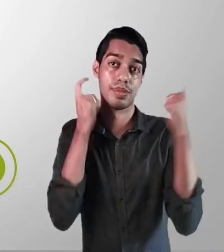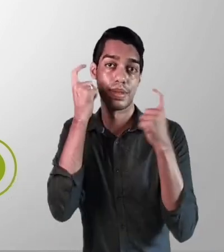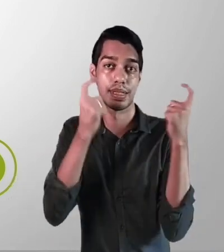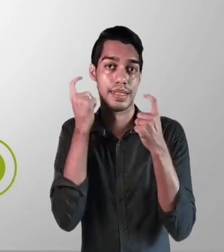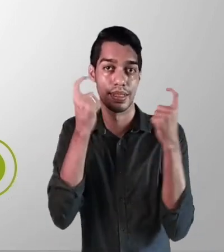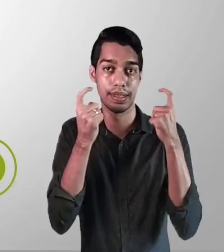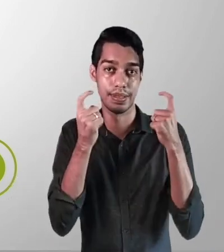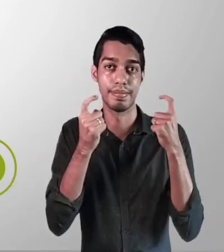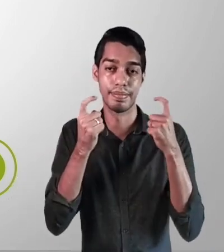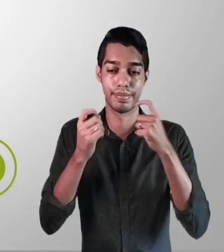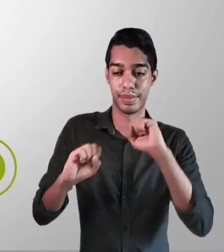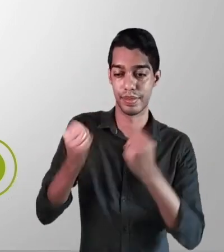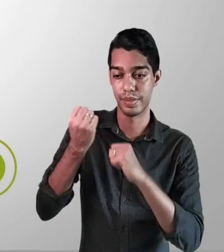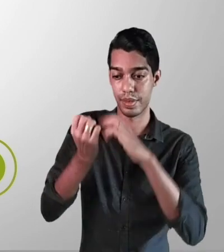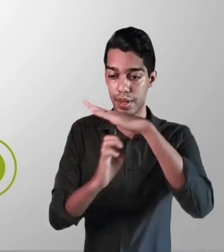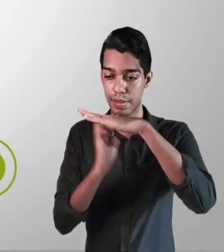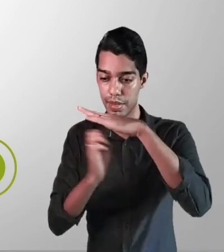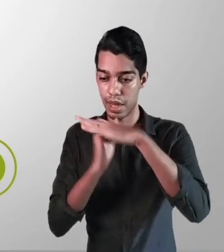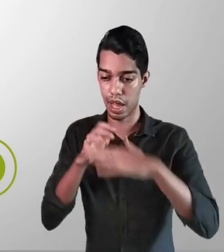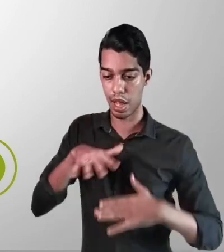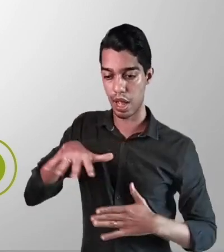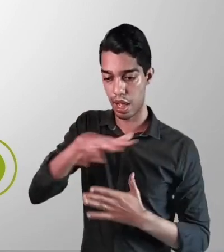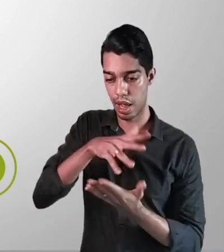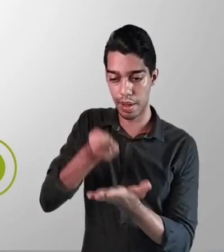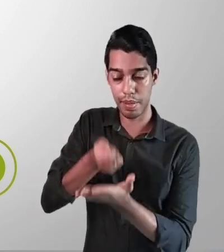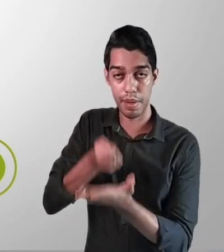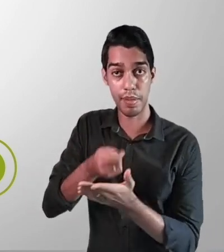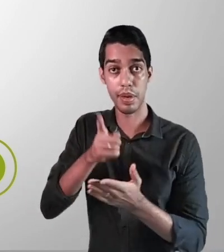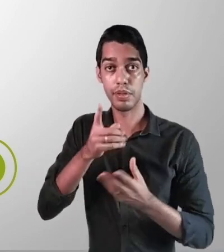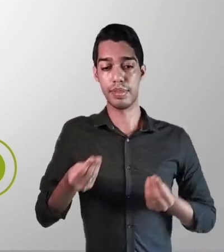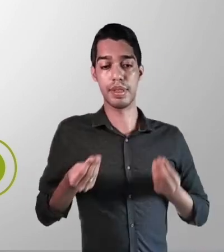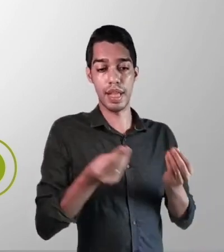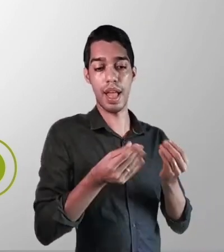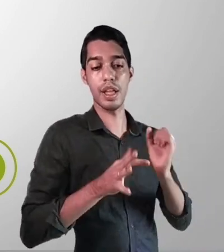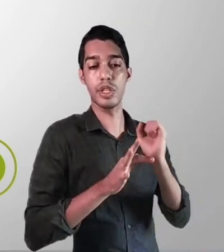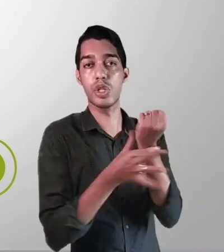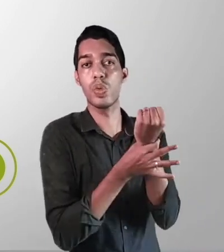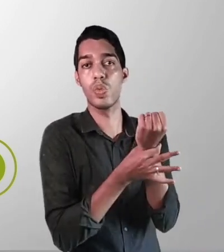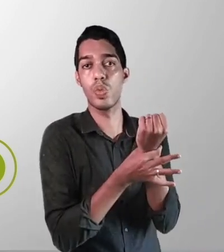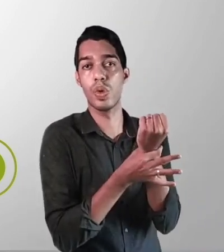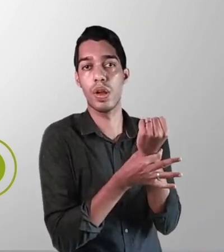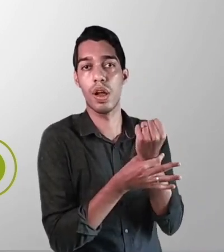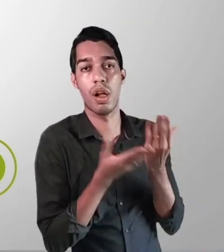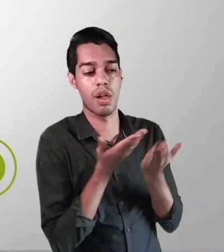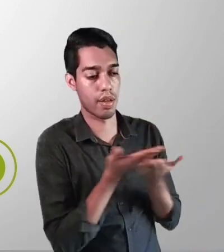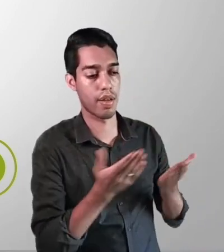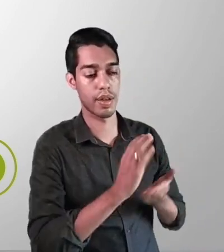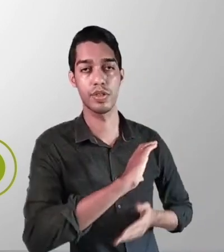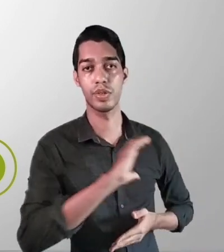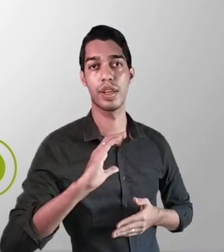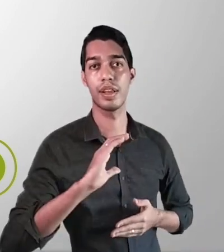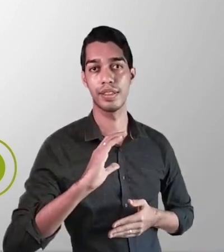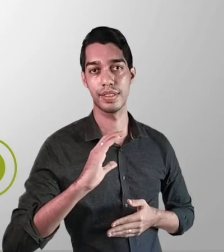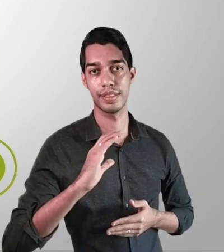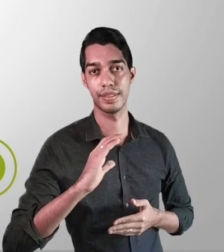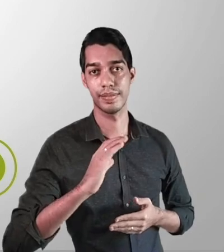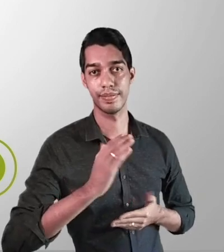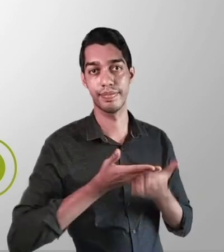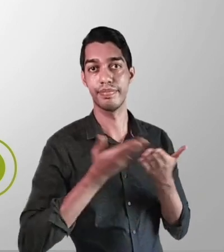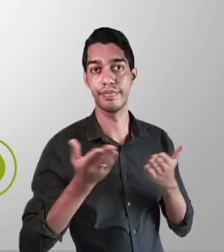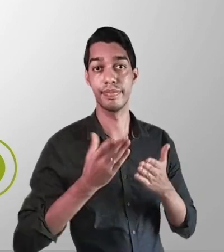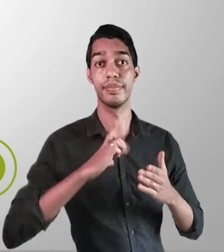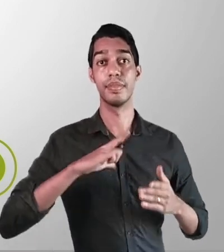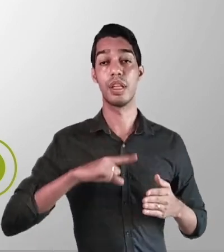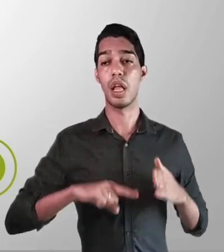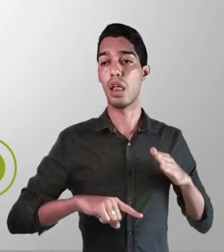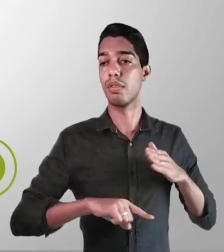indústria financeira, para que nós possamos assegurar um acesso que possa ser seguro, que possa